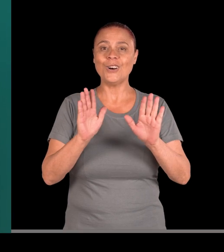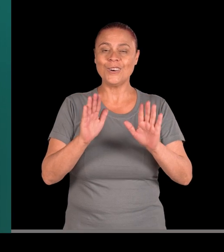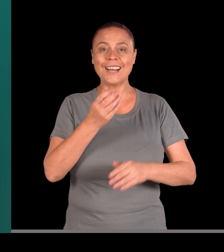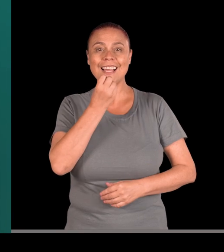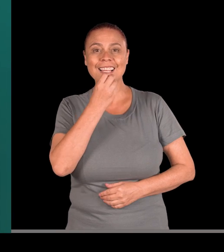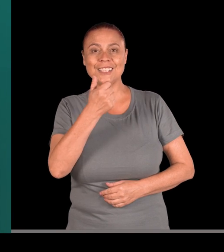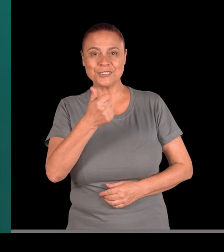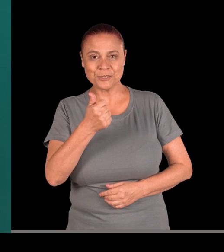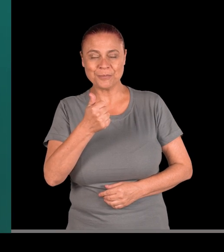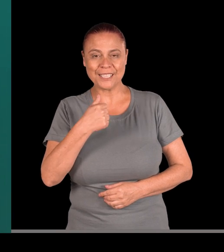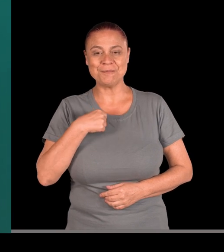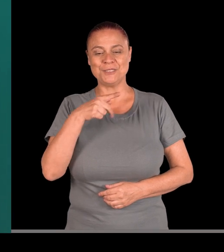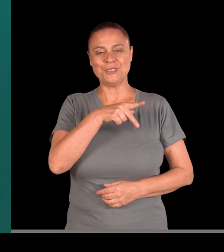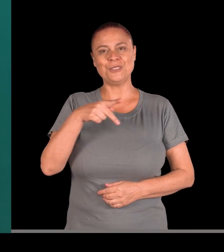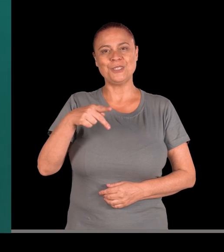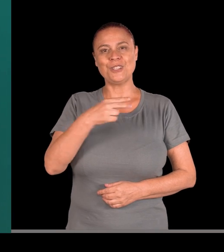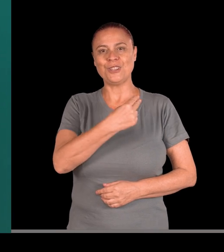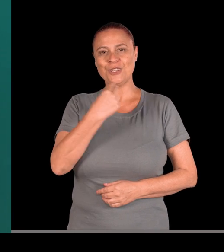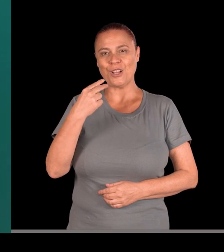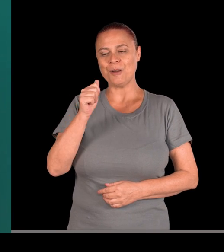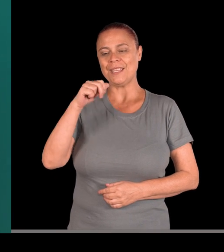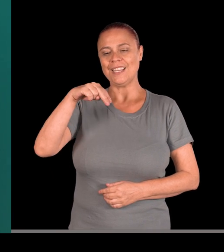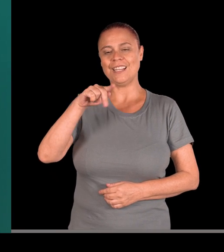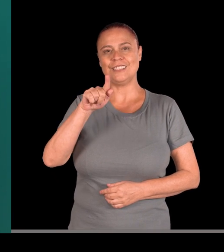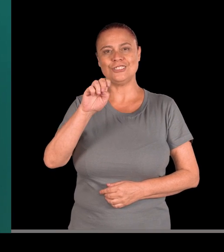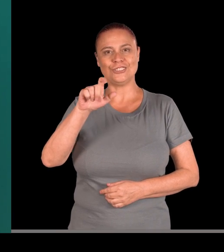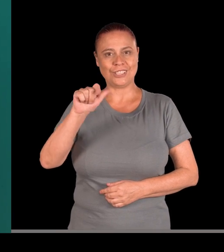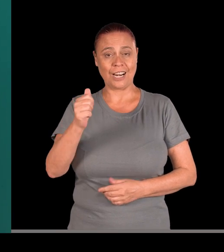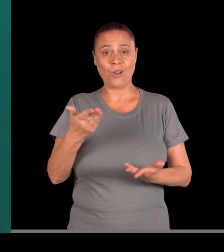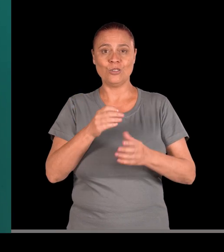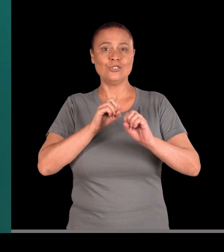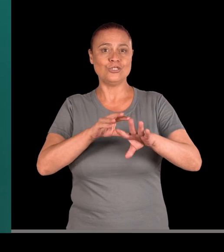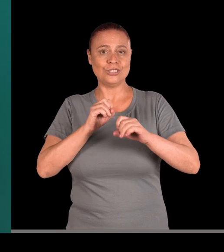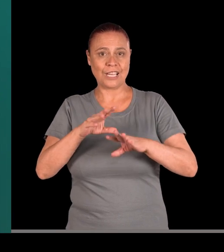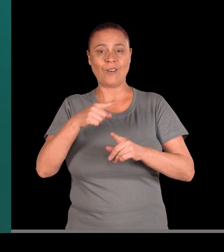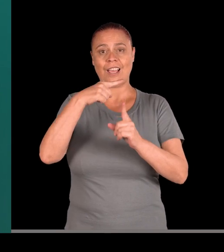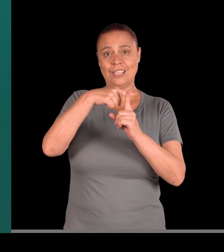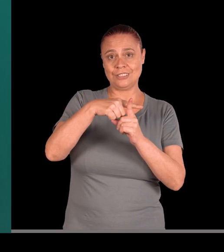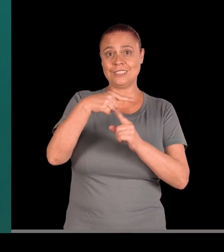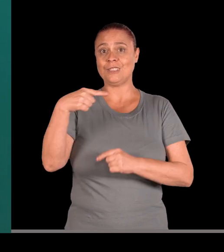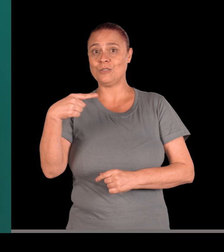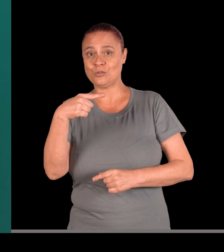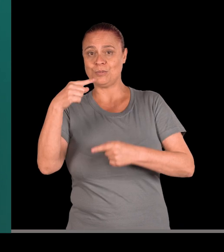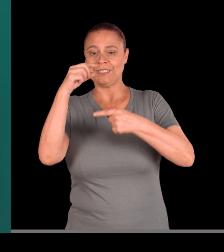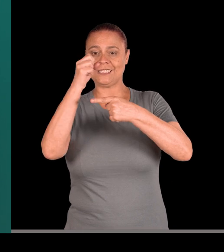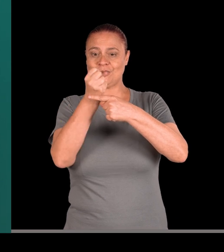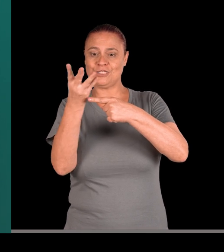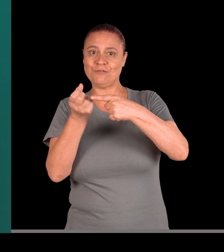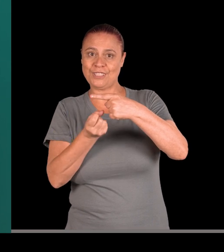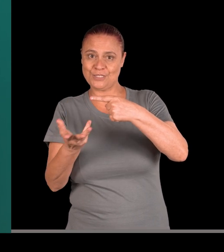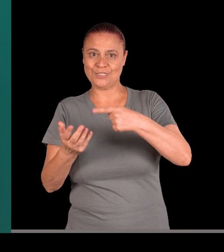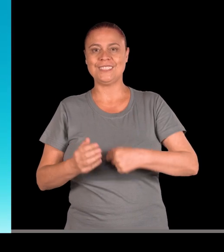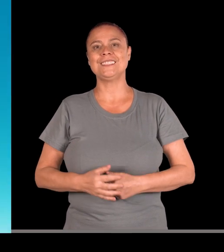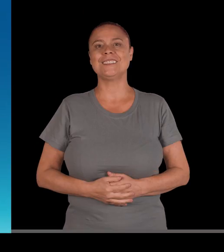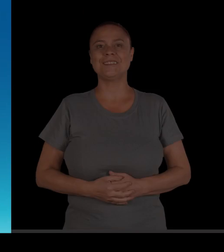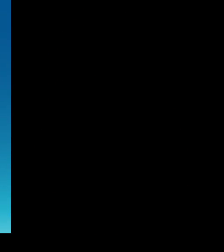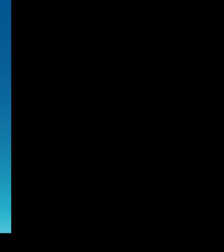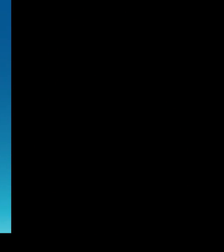Olá pessoal, tudo bem com vocês? Eu sou a professora Ângela e na aula de hoje temos adição e subtração de